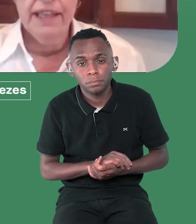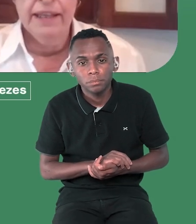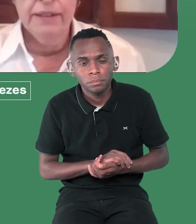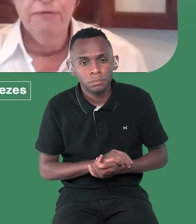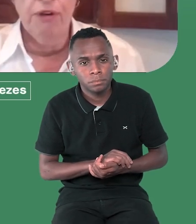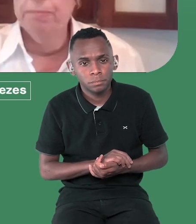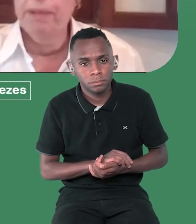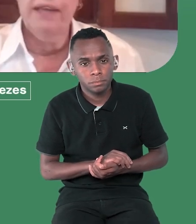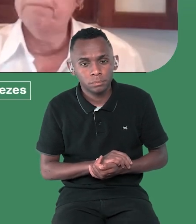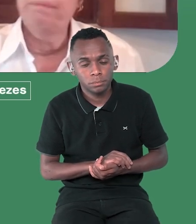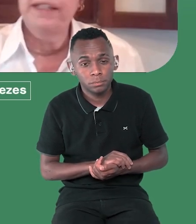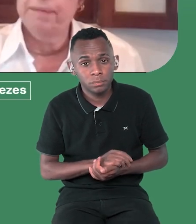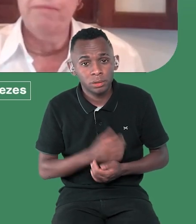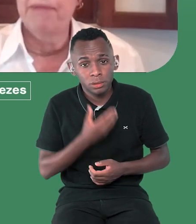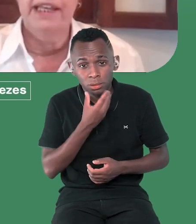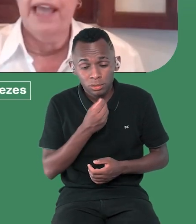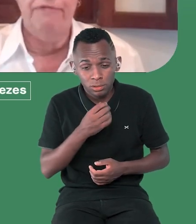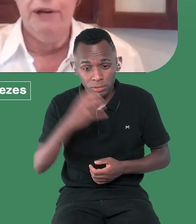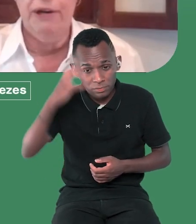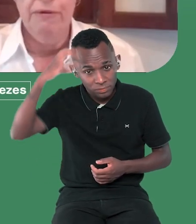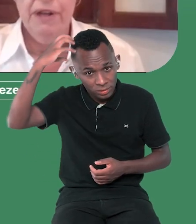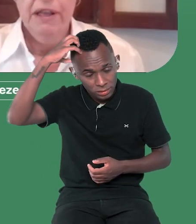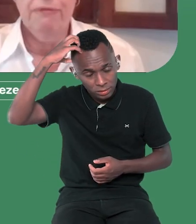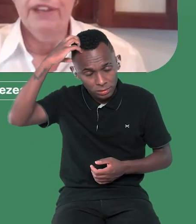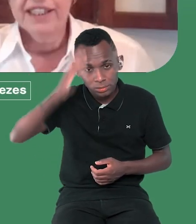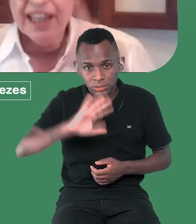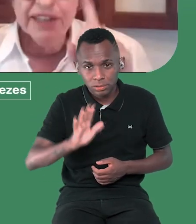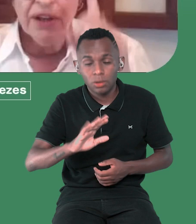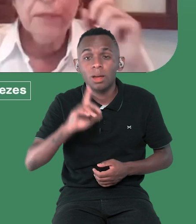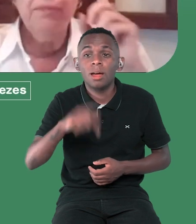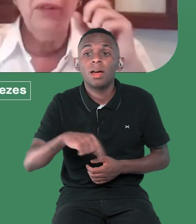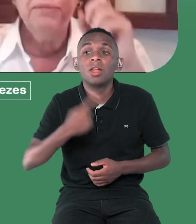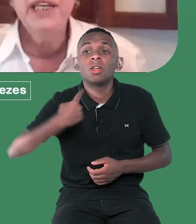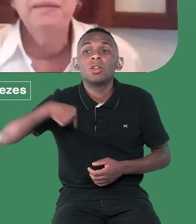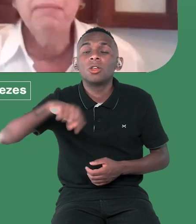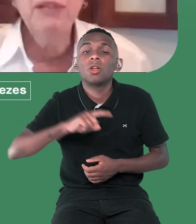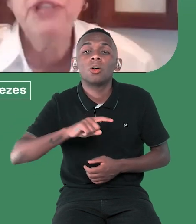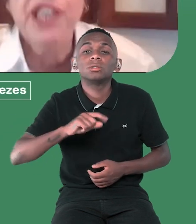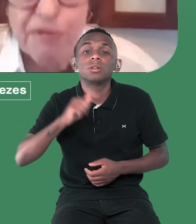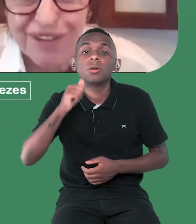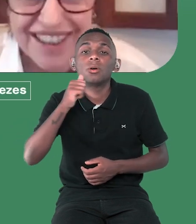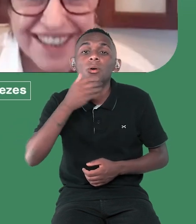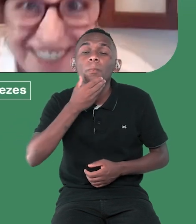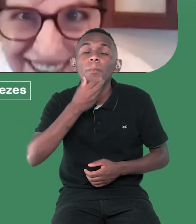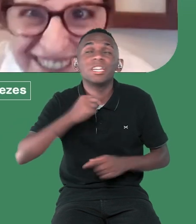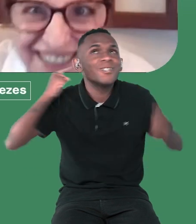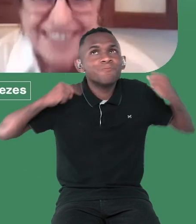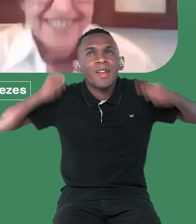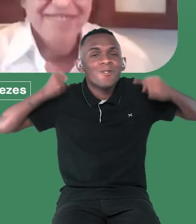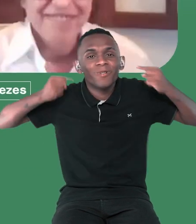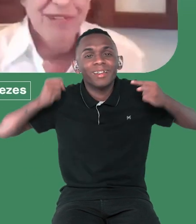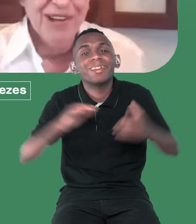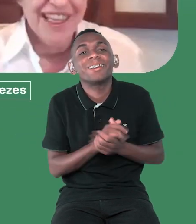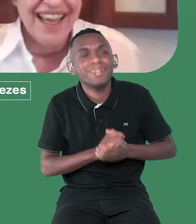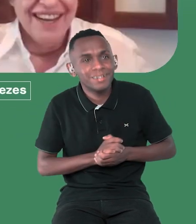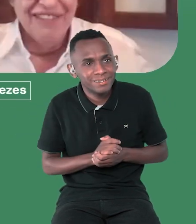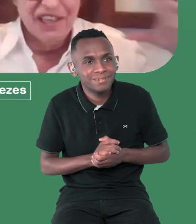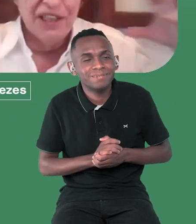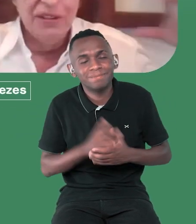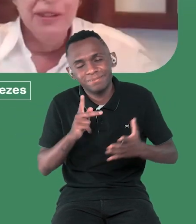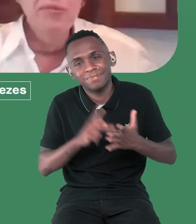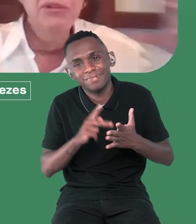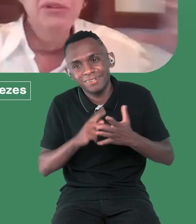verdade, Thaís, não foi o Pequeno Príncipe de Maquiavel. Eu falei que seria nosso menino maluquinho, porque Ah,